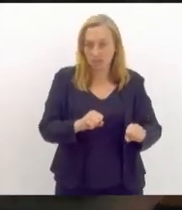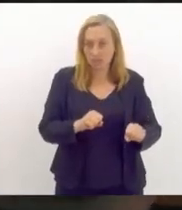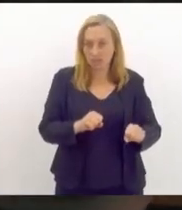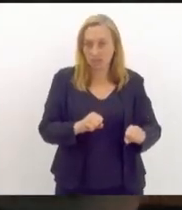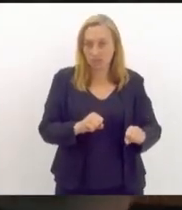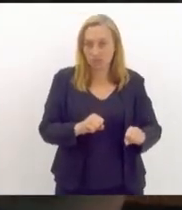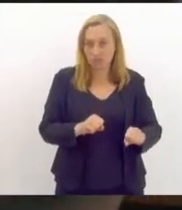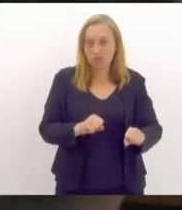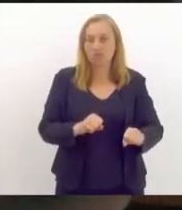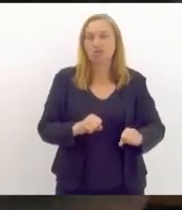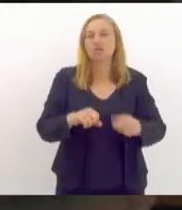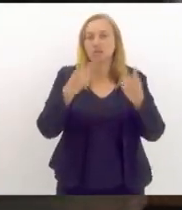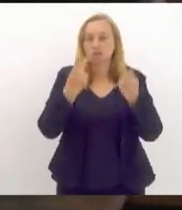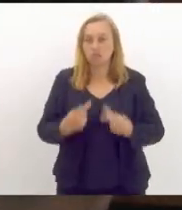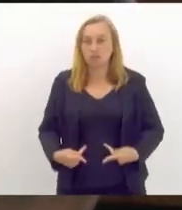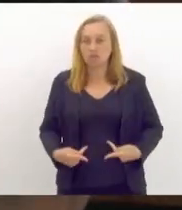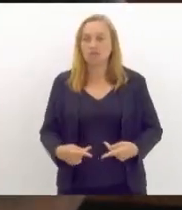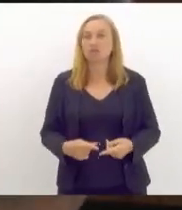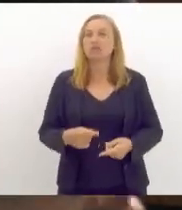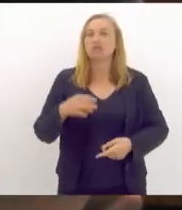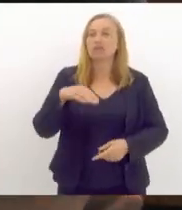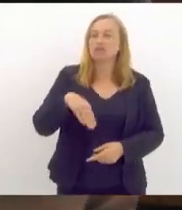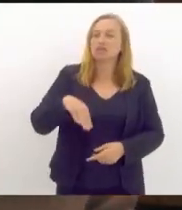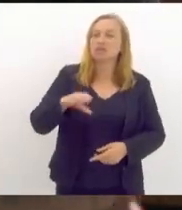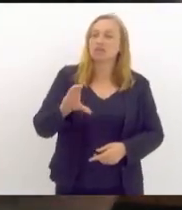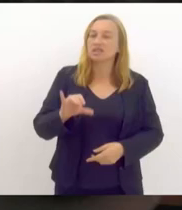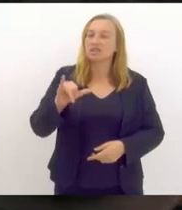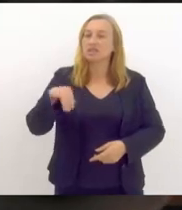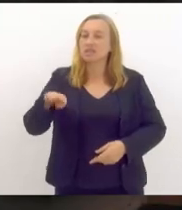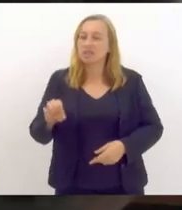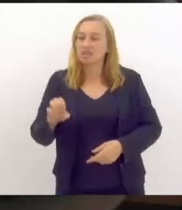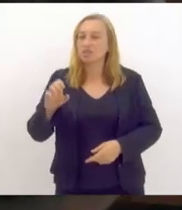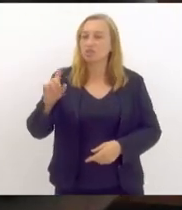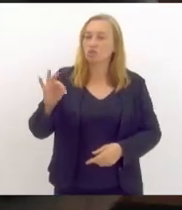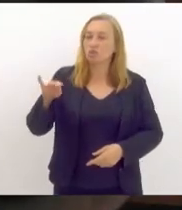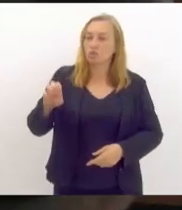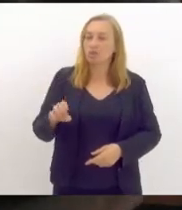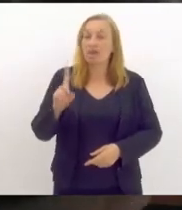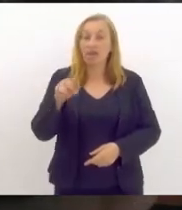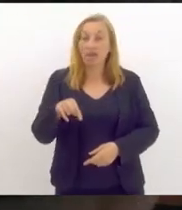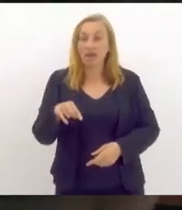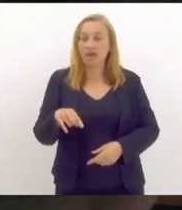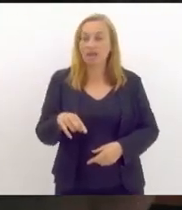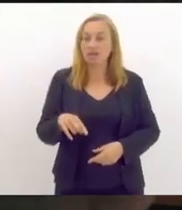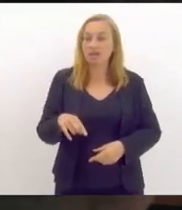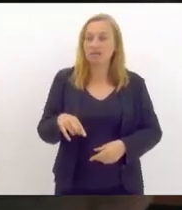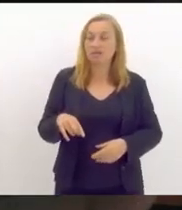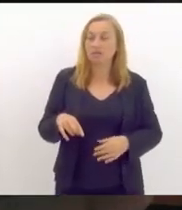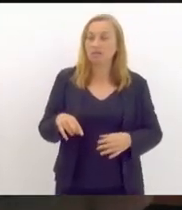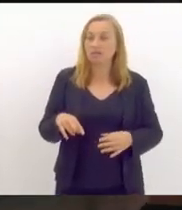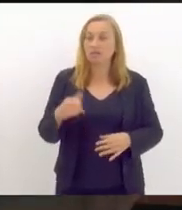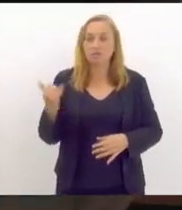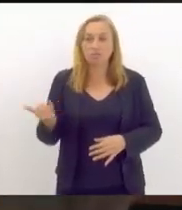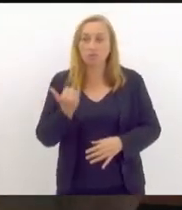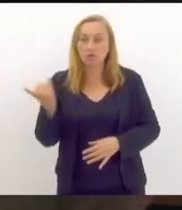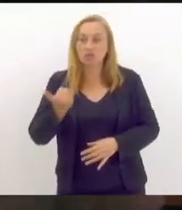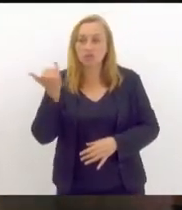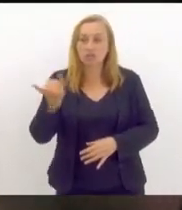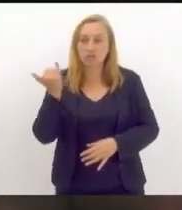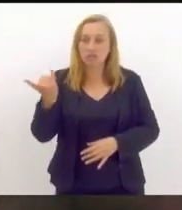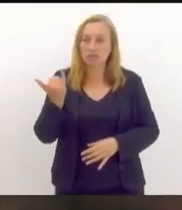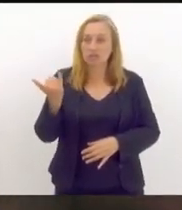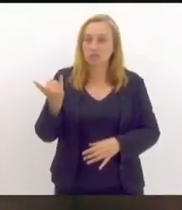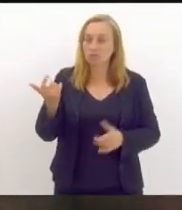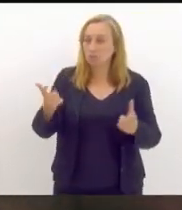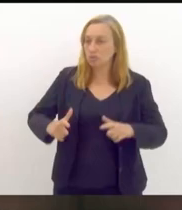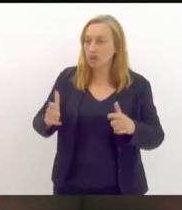formação humanizada o Cine Clube Macaé é de uma arquitetura é Modernista dos anos 60